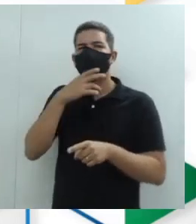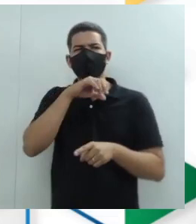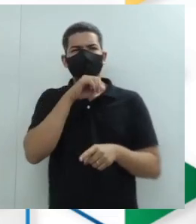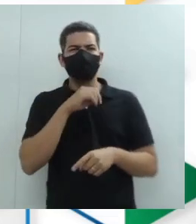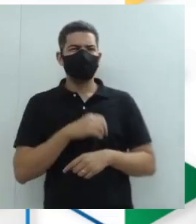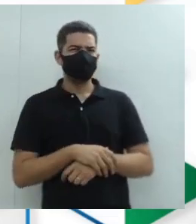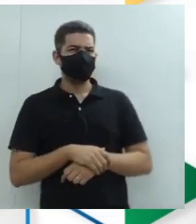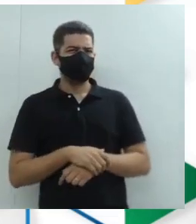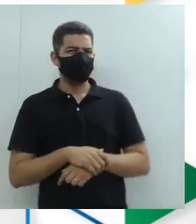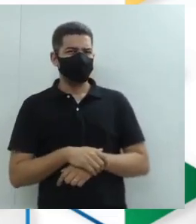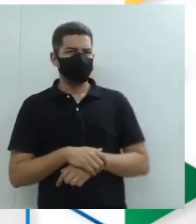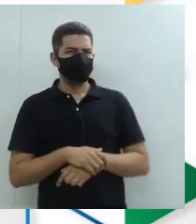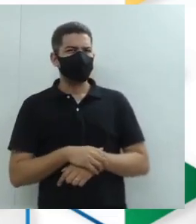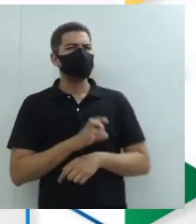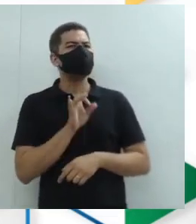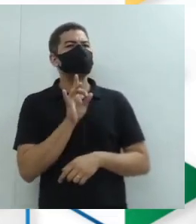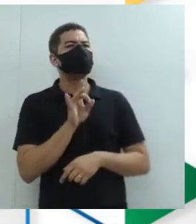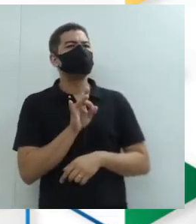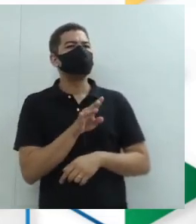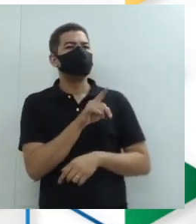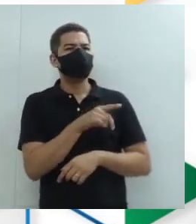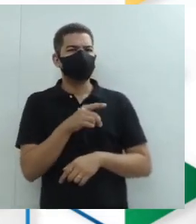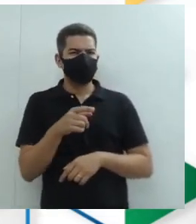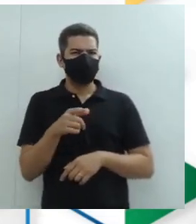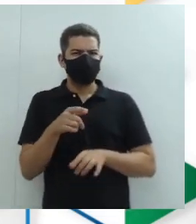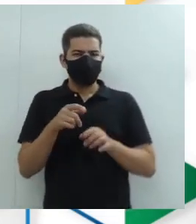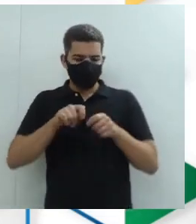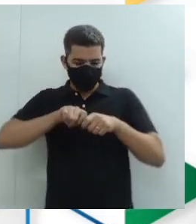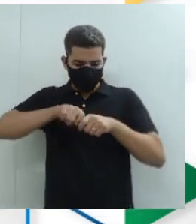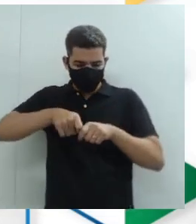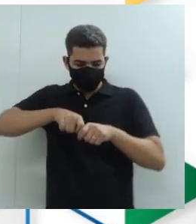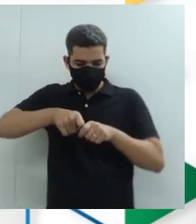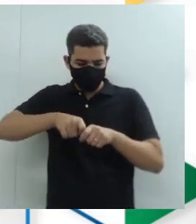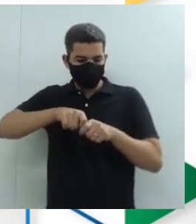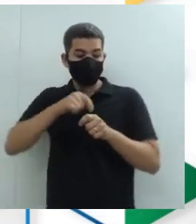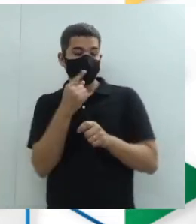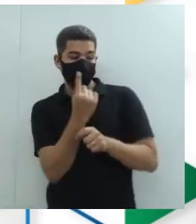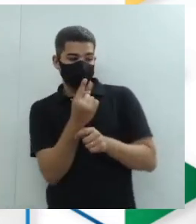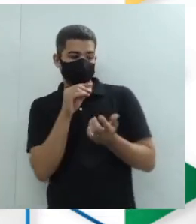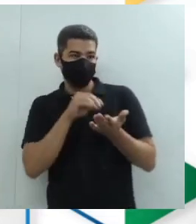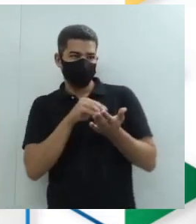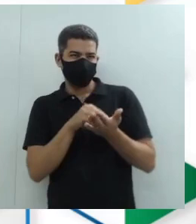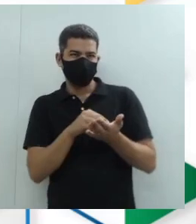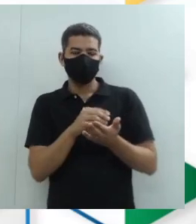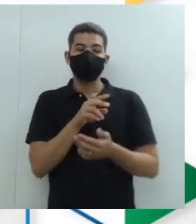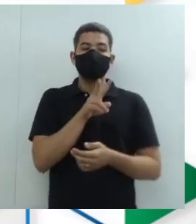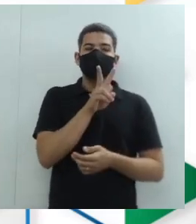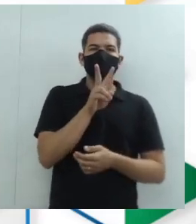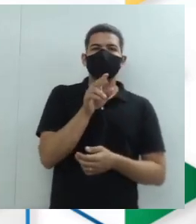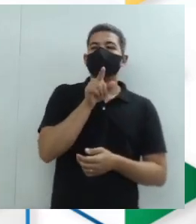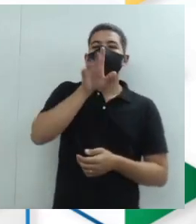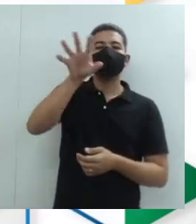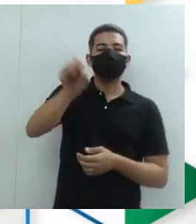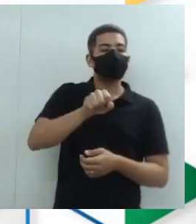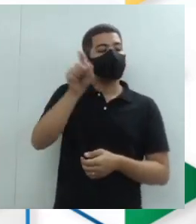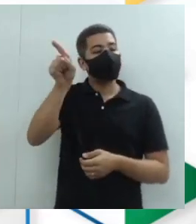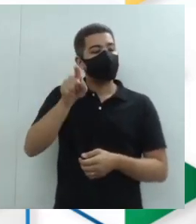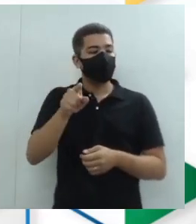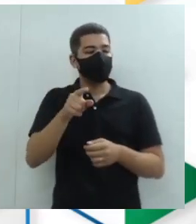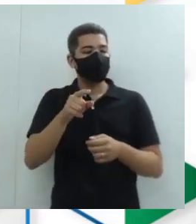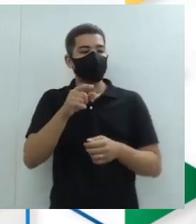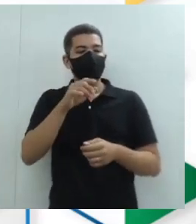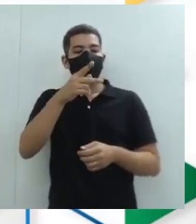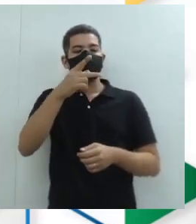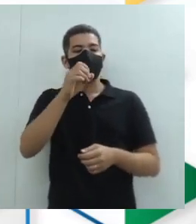filho: só falta encaixar esse parafuso, filho. Filho, vai buscar a porca. E aí